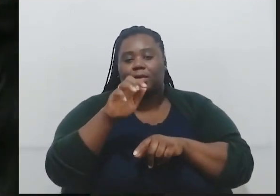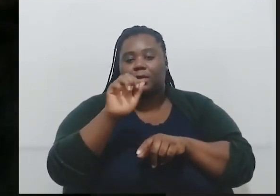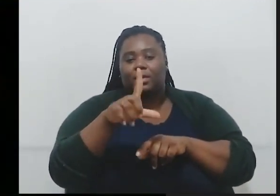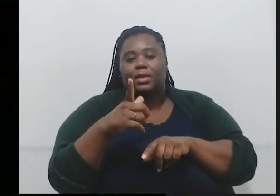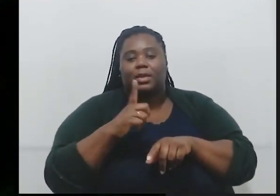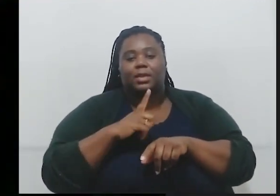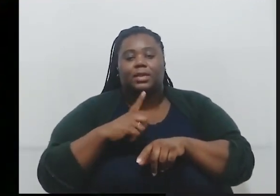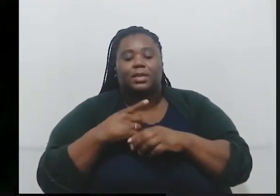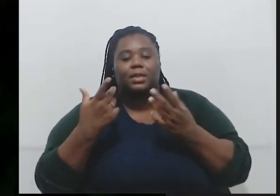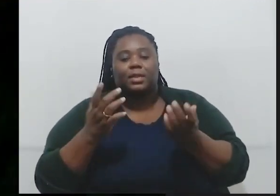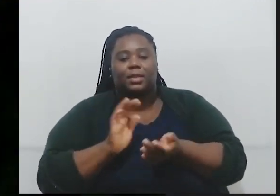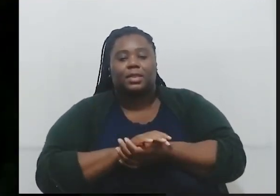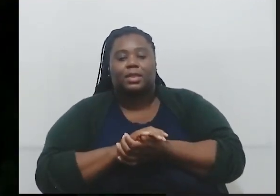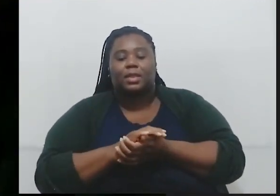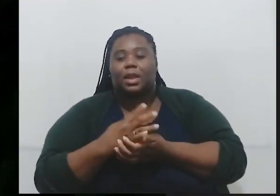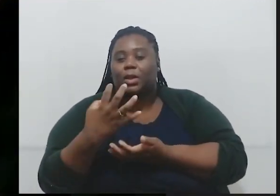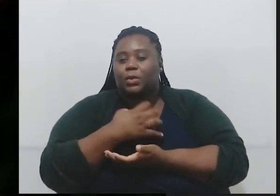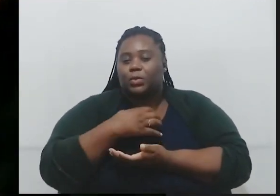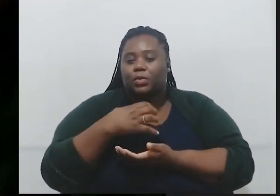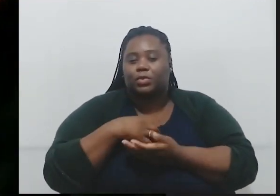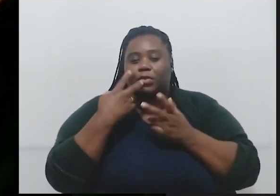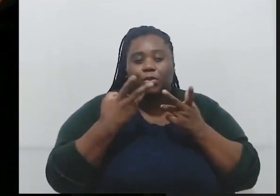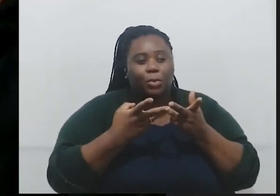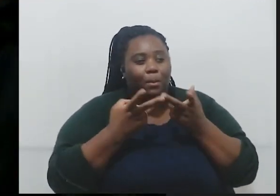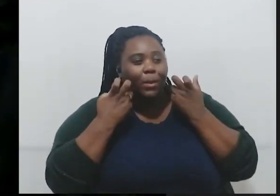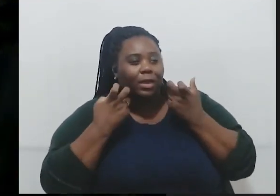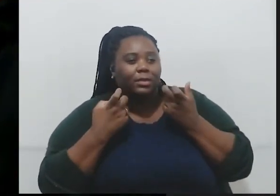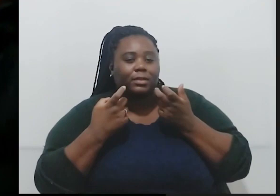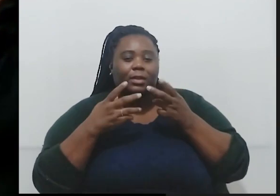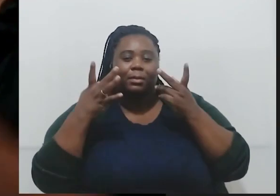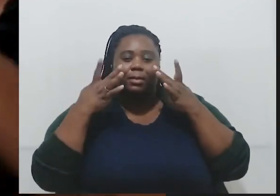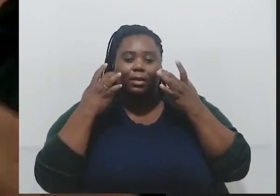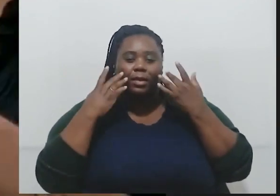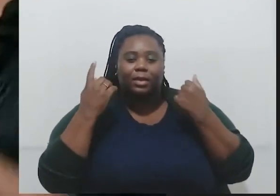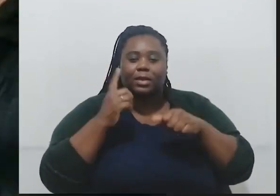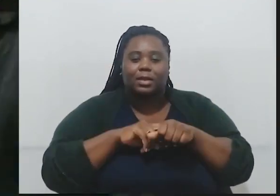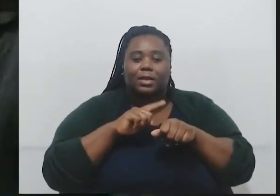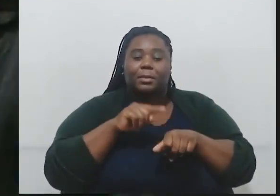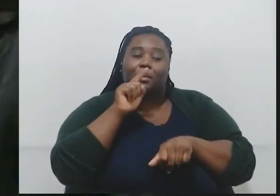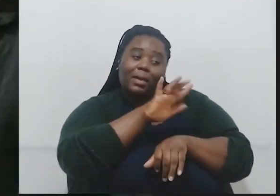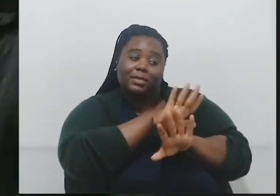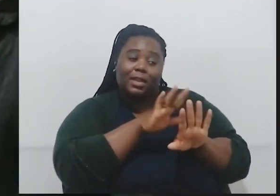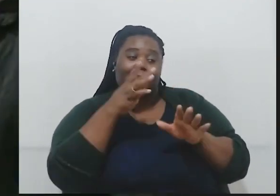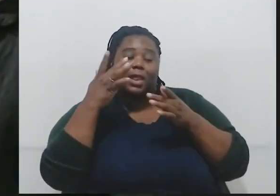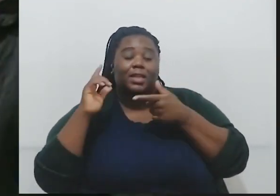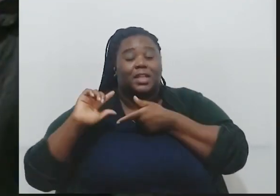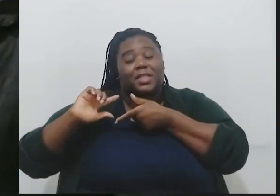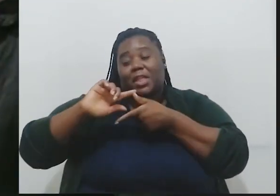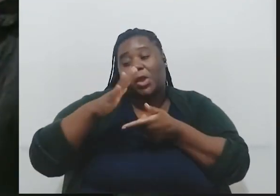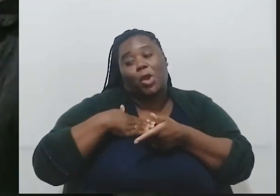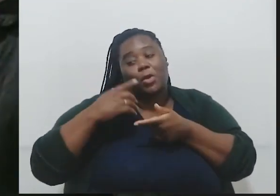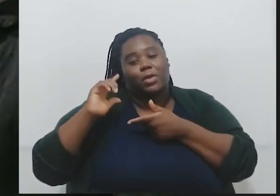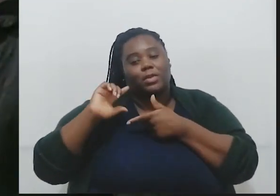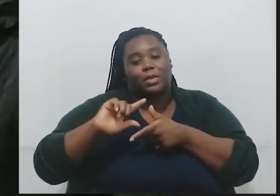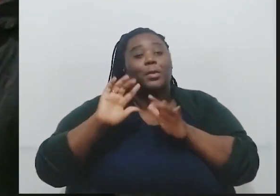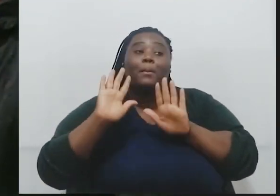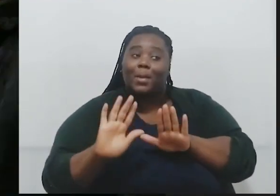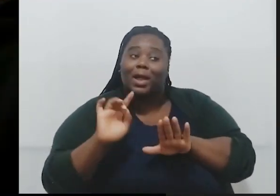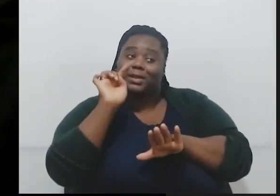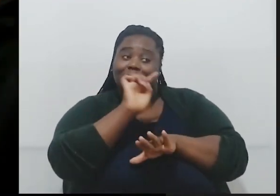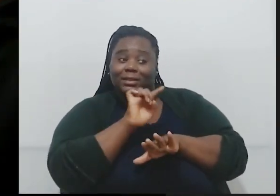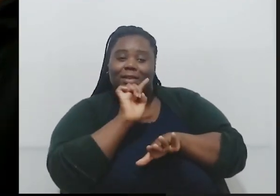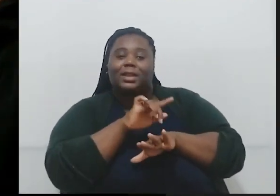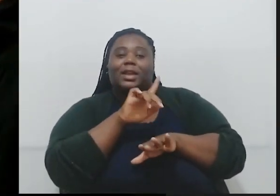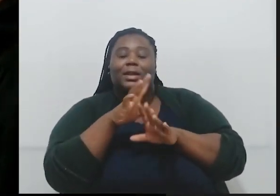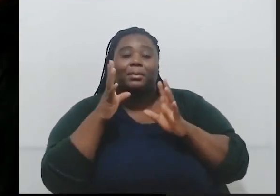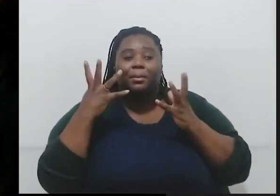uma coisa, assim, um olhar muito legal para a cena, muito contemporânea, apesar de ela achar que ela é mais tradicional e tudo, mas tem sido muito legal,